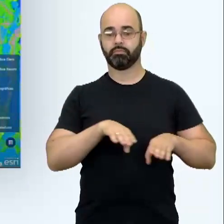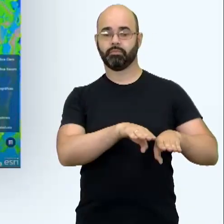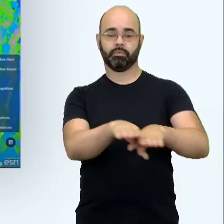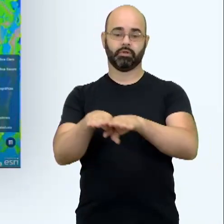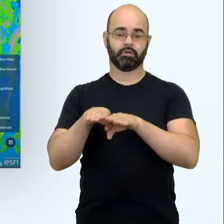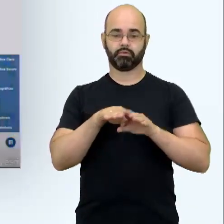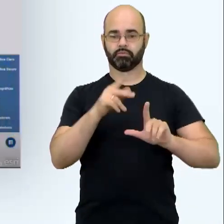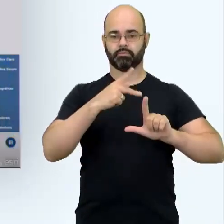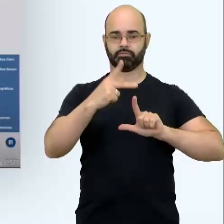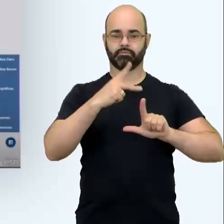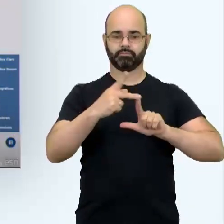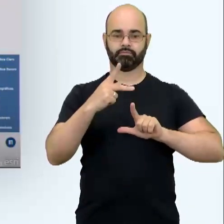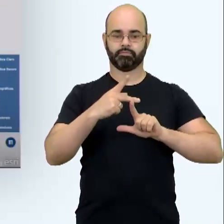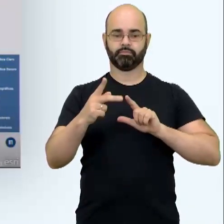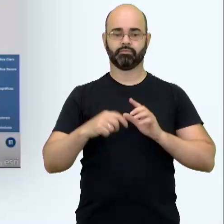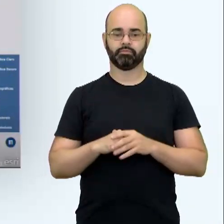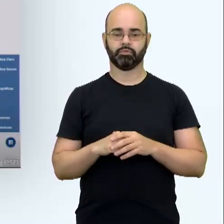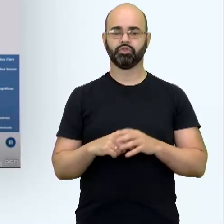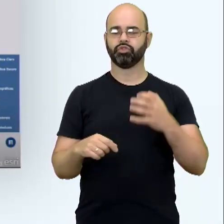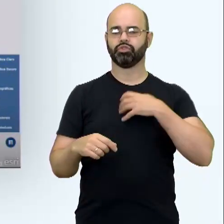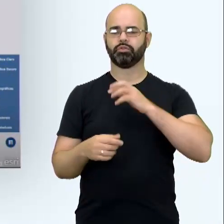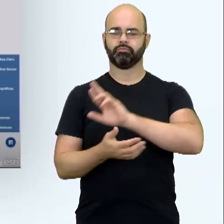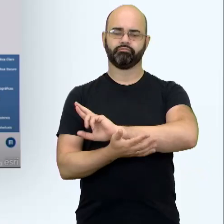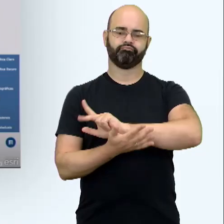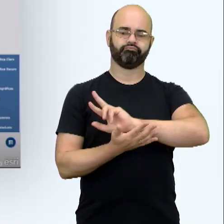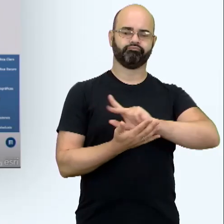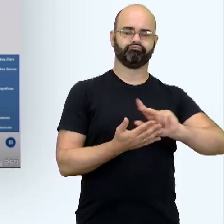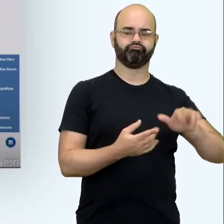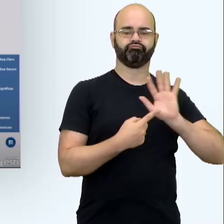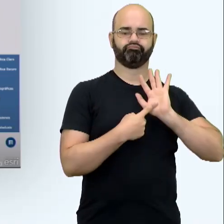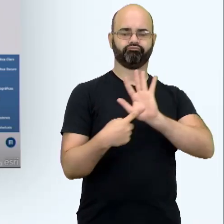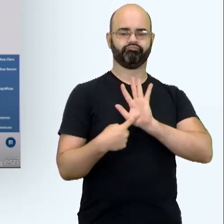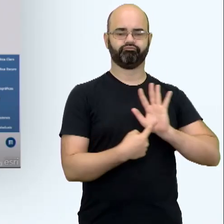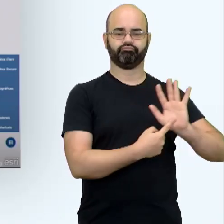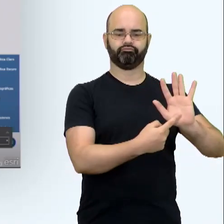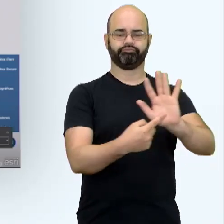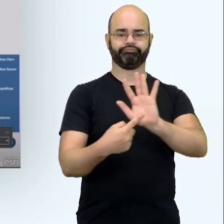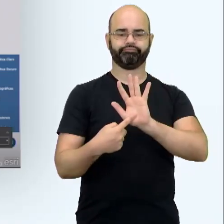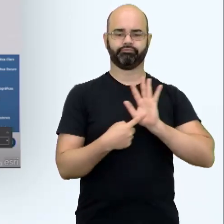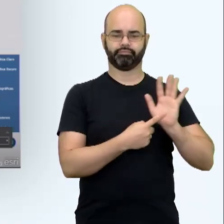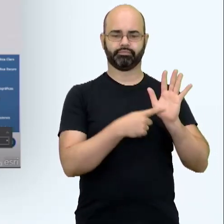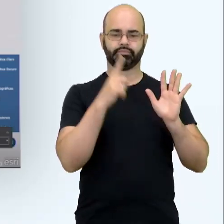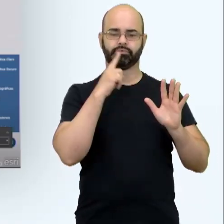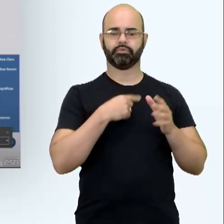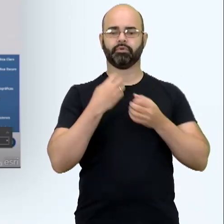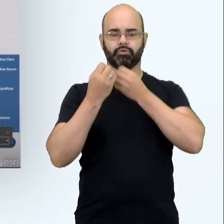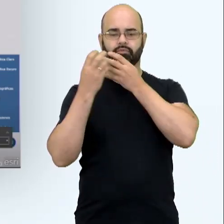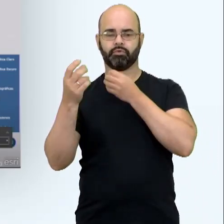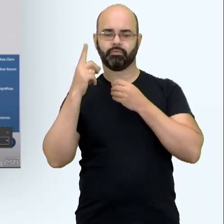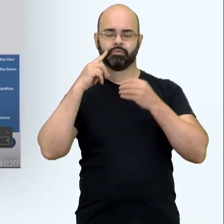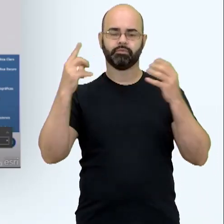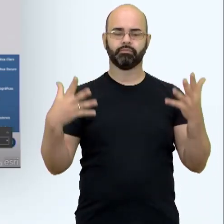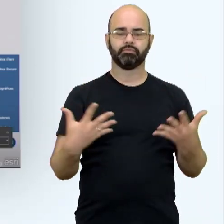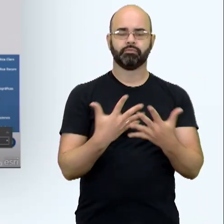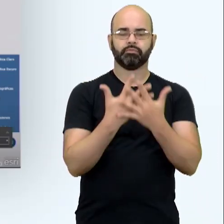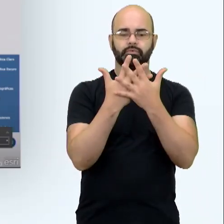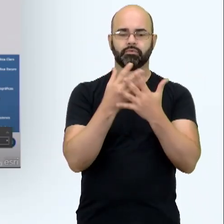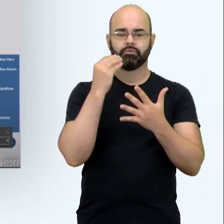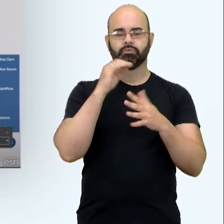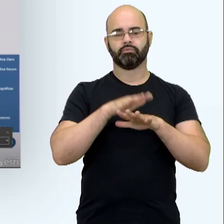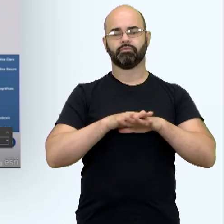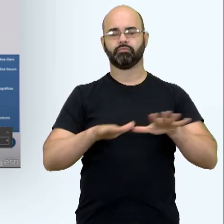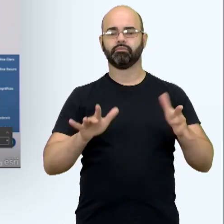nessa plataforma. Por meio de diversos recursos de exibição, a plataforma permite cruzar dados como os tipos de solo de uma região,